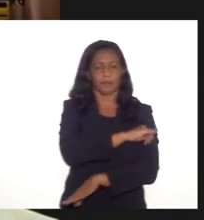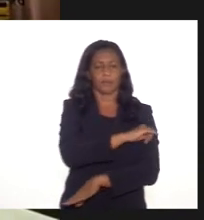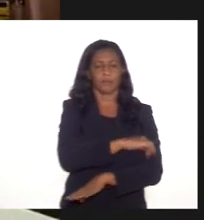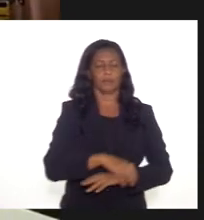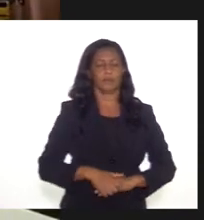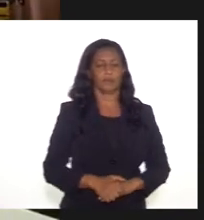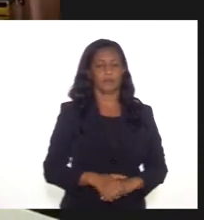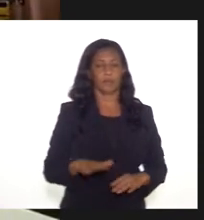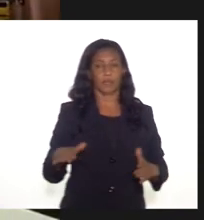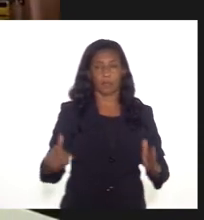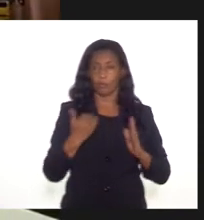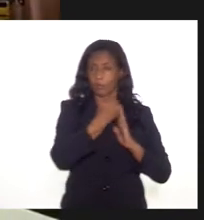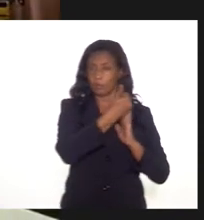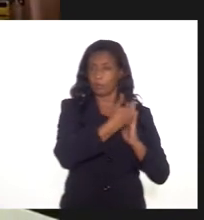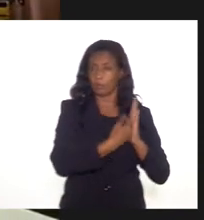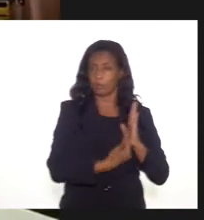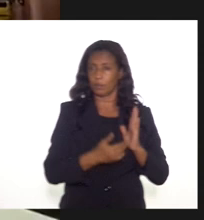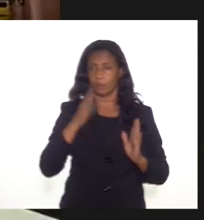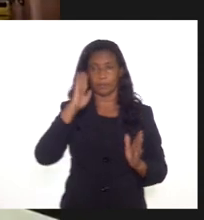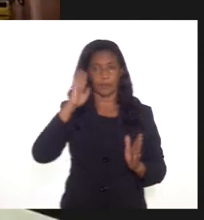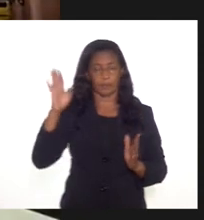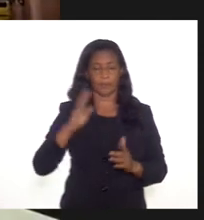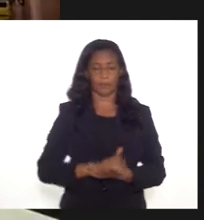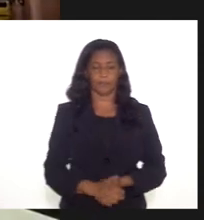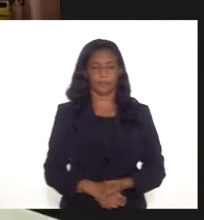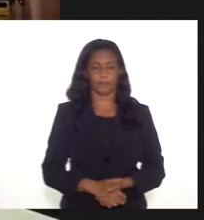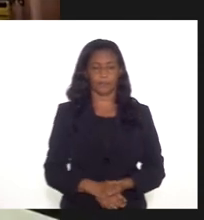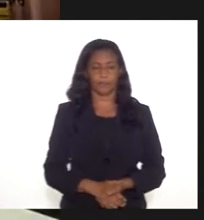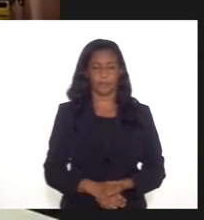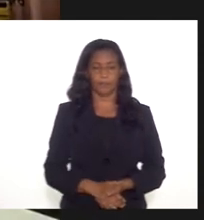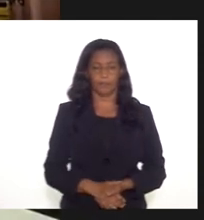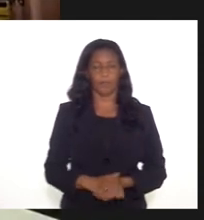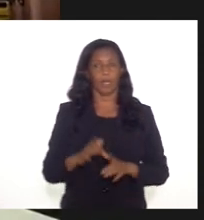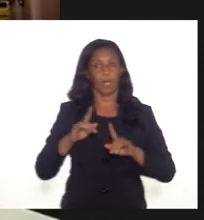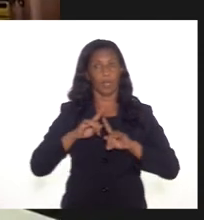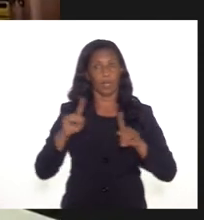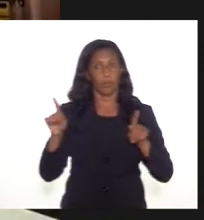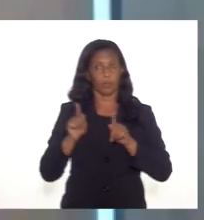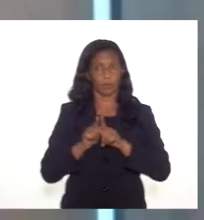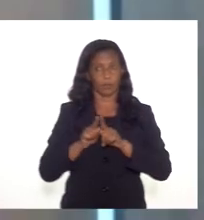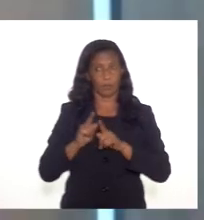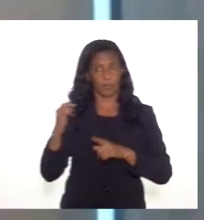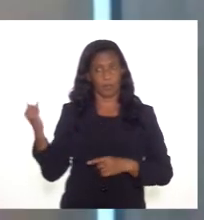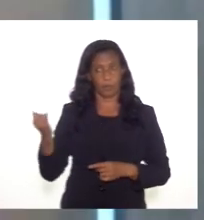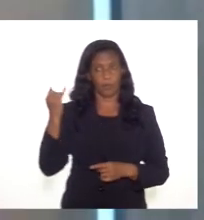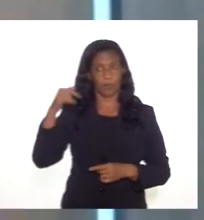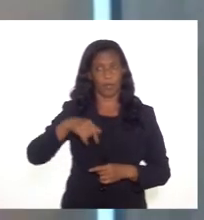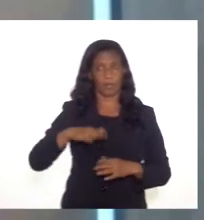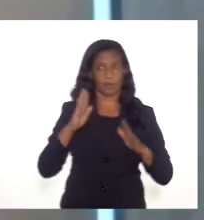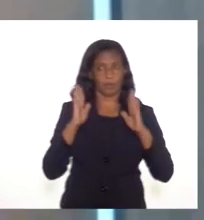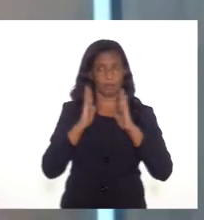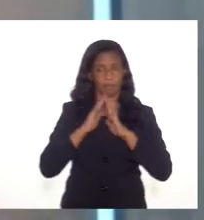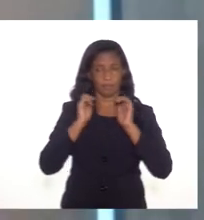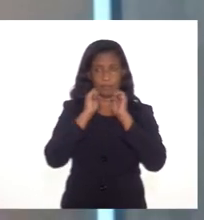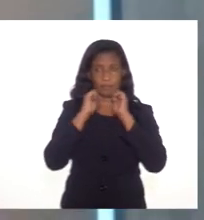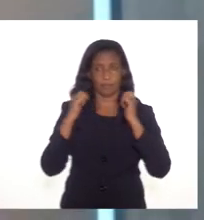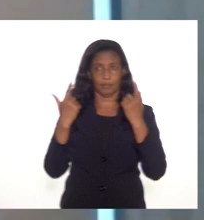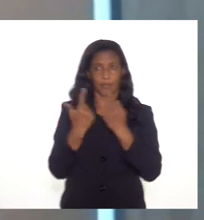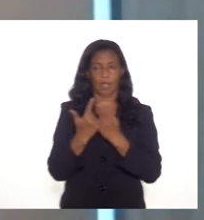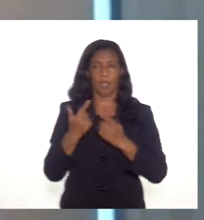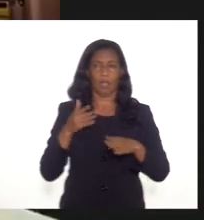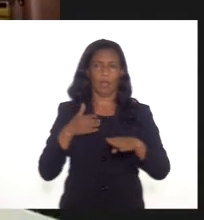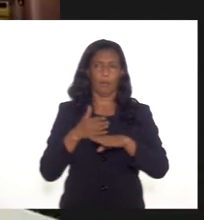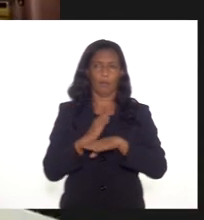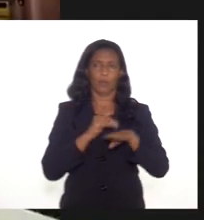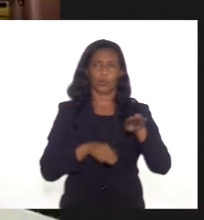então esses são elementos centrais e para além disso, não menos importante, essa casa aprovou o Supera Rio,